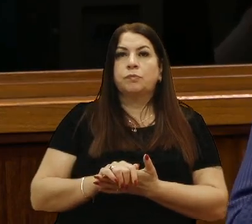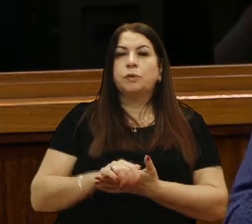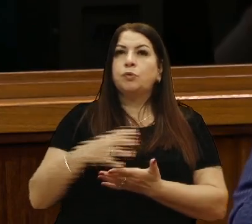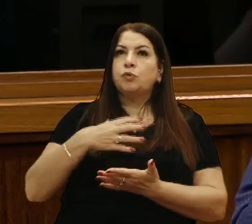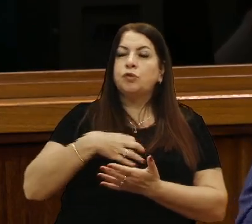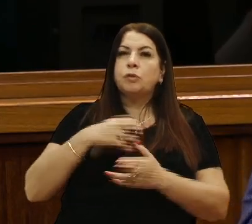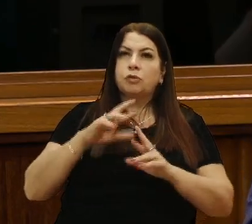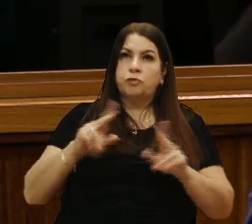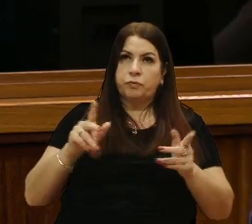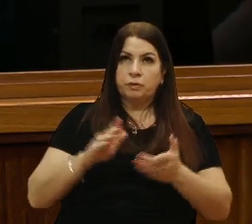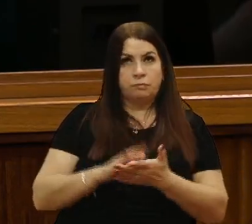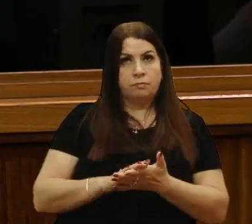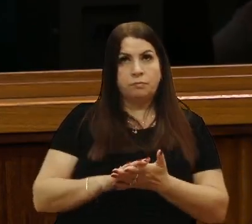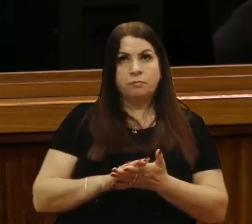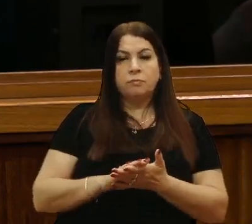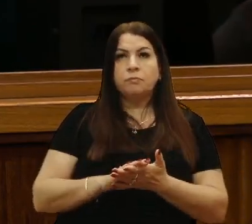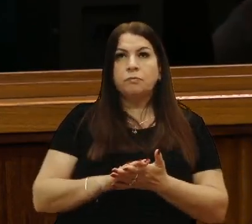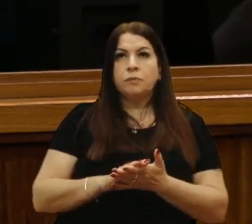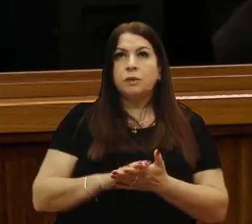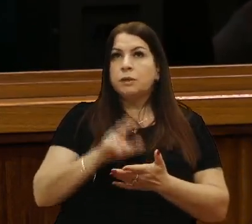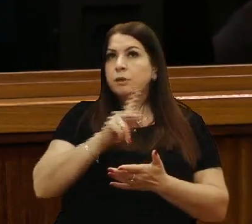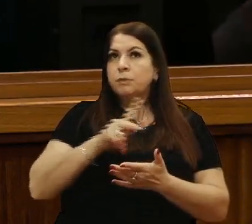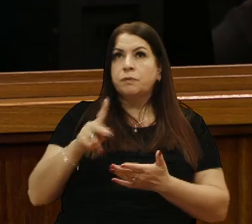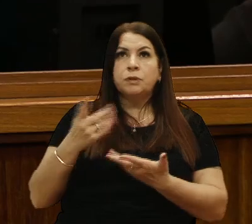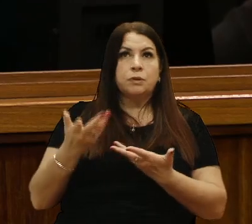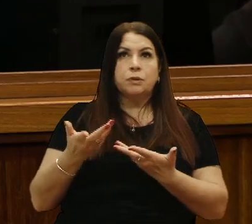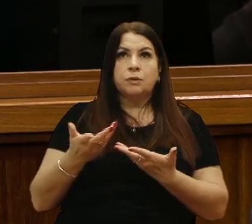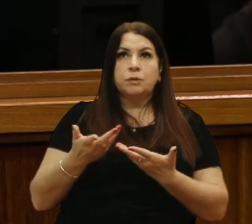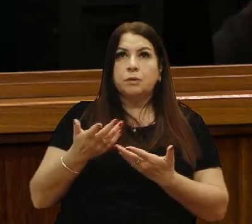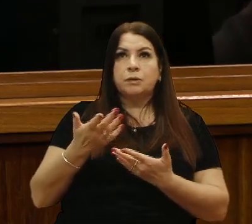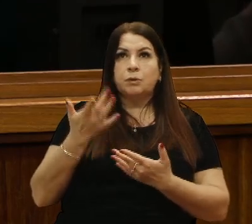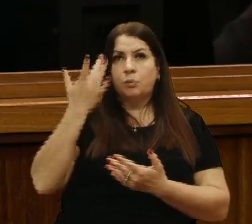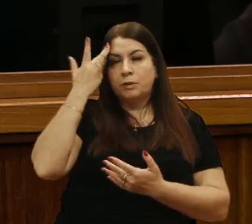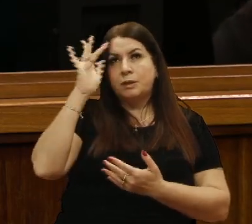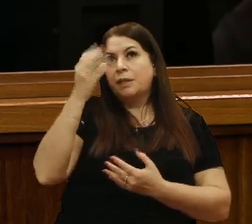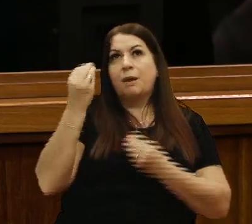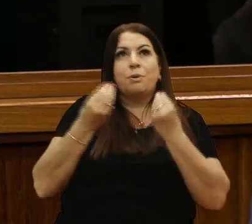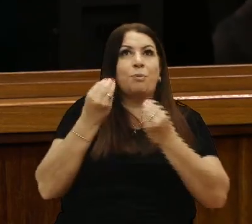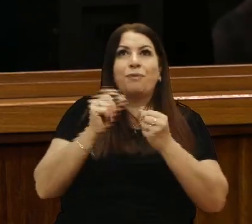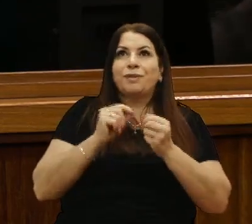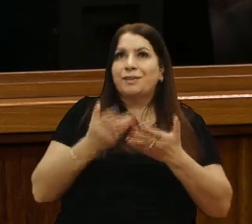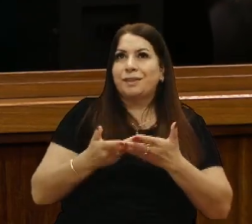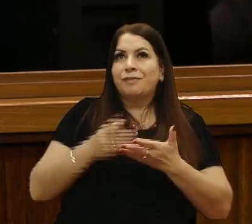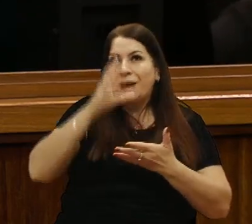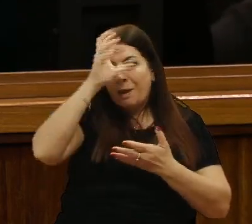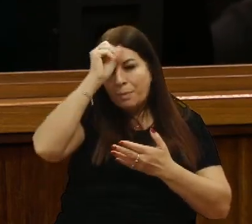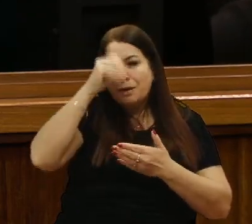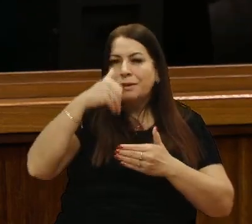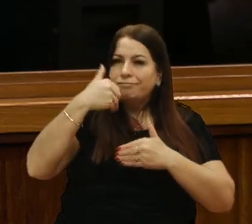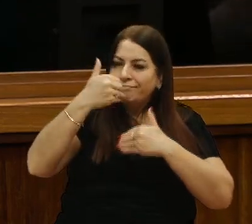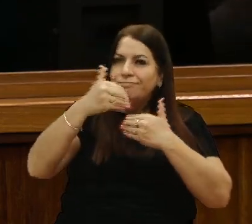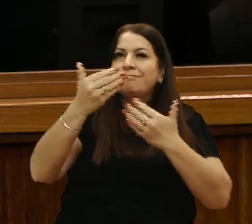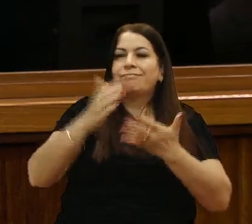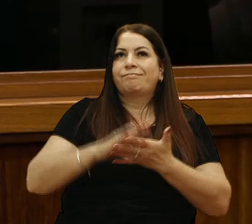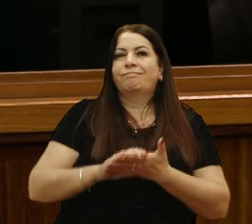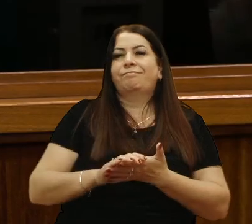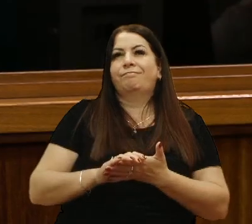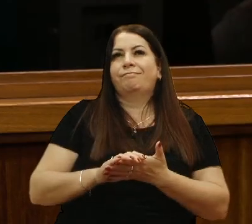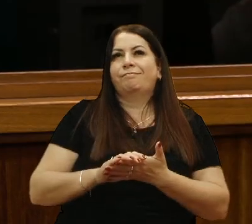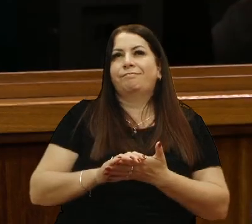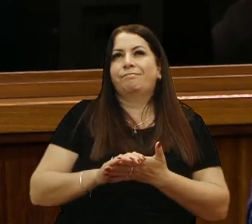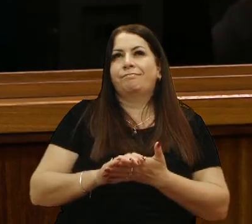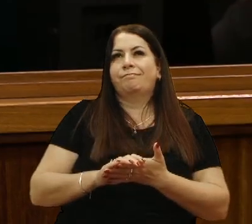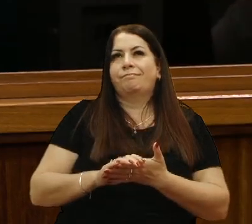forma diferente. E as professoras, a gente também não sabe como agir, a gente vai aprendendo meio que